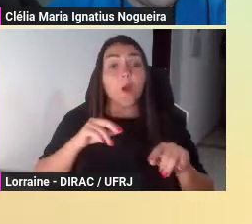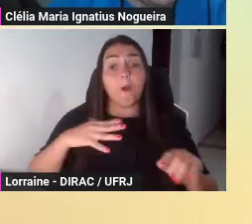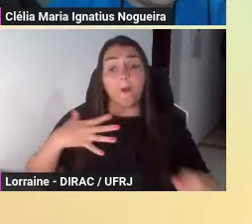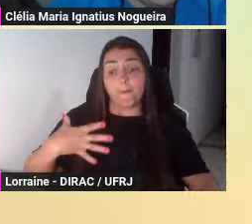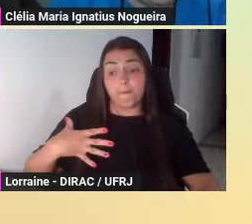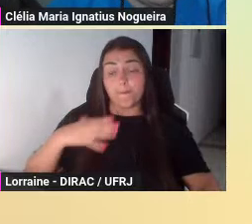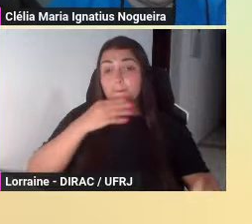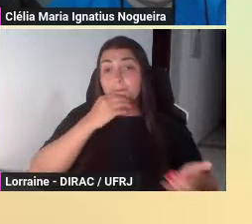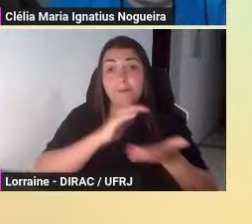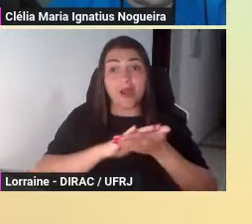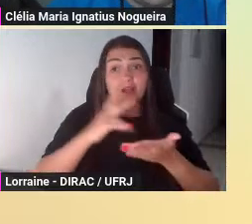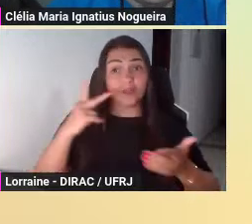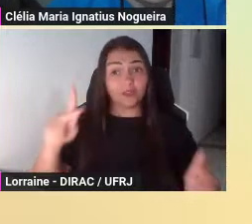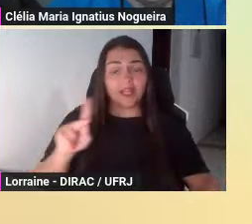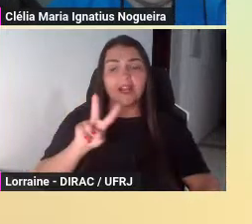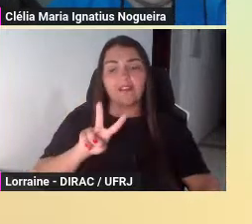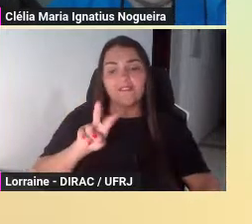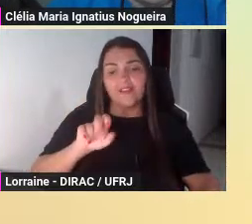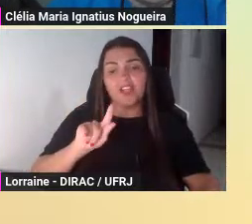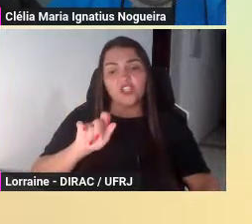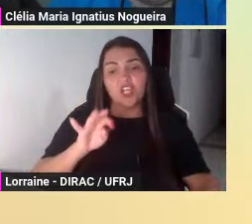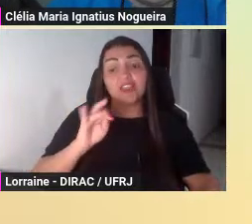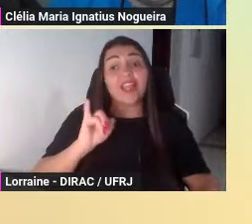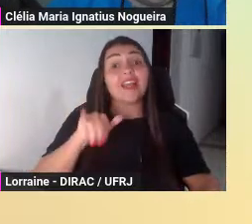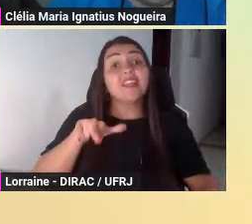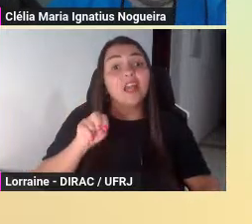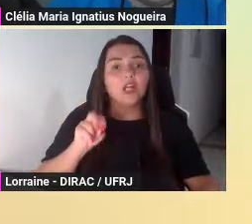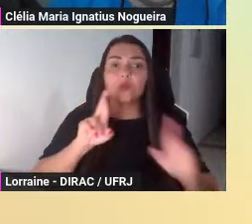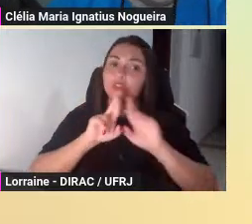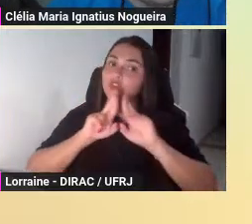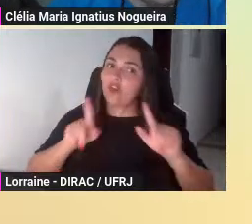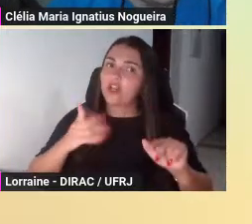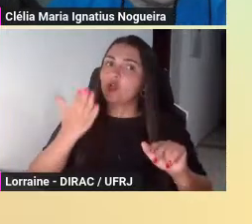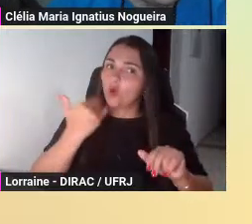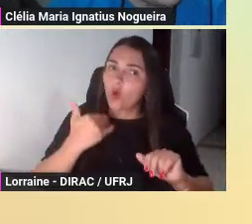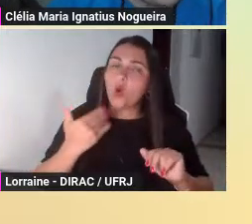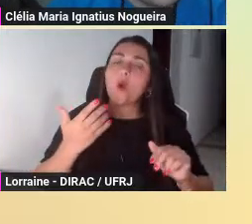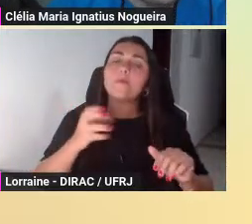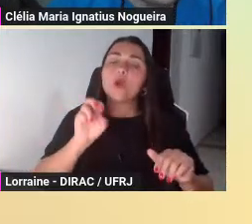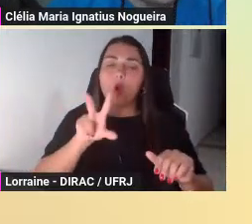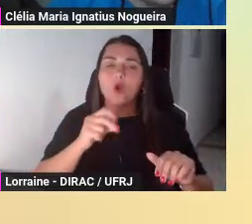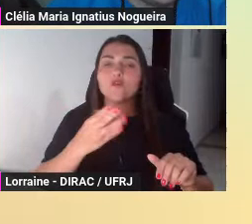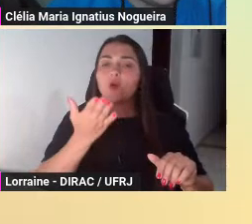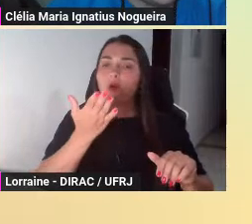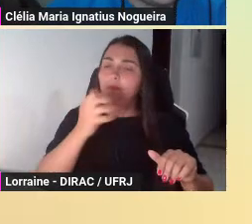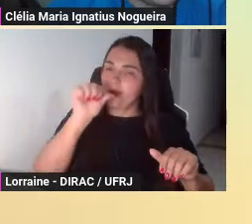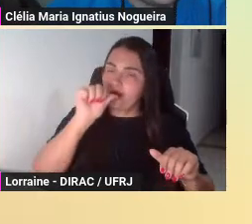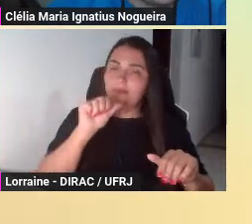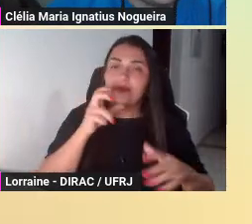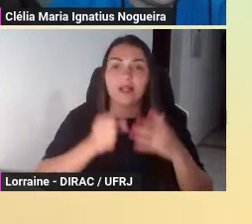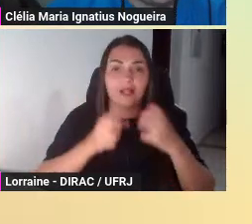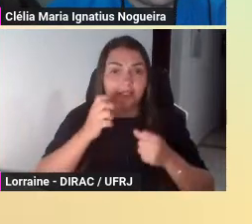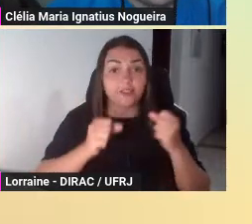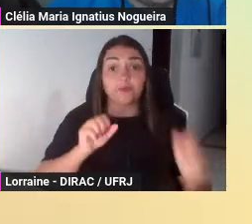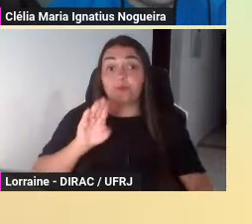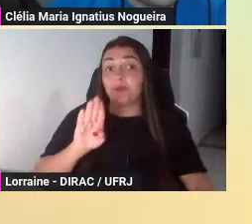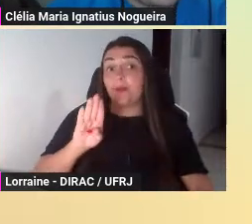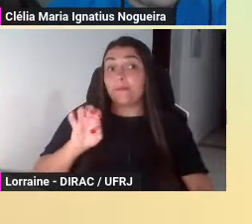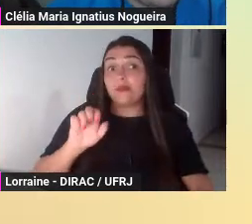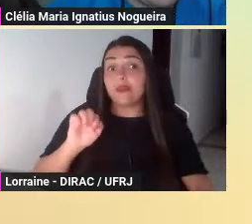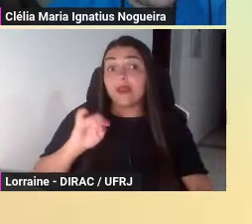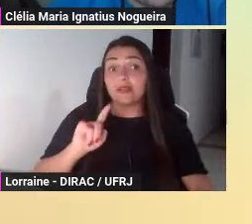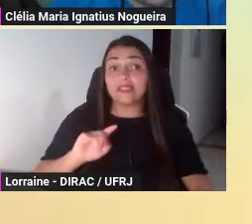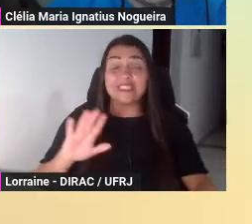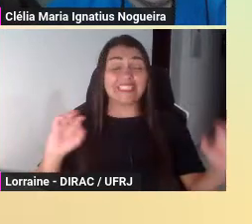vegetariano, ele come ovo, toma leite. Essa minha filha aqui, Beatriz, não come absolutamente nada de derivada de